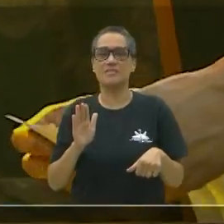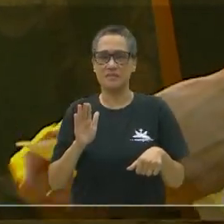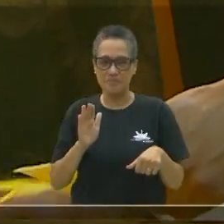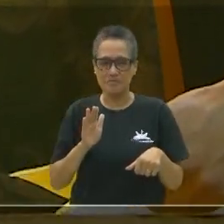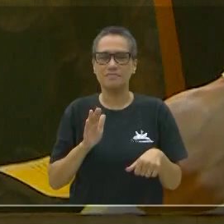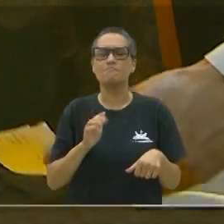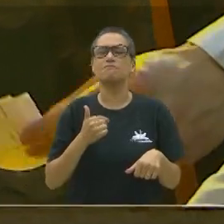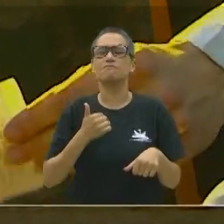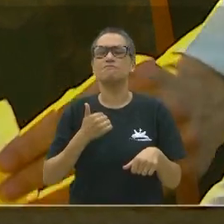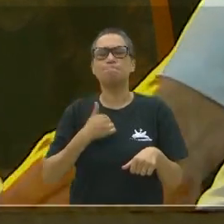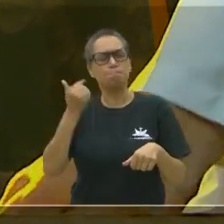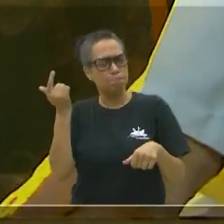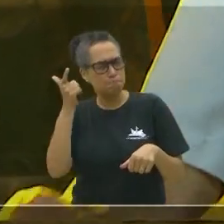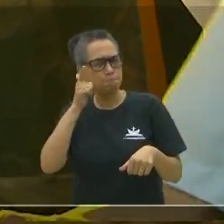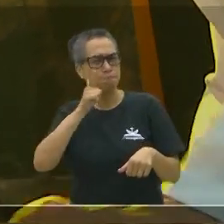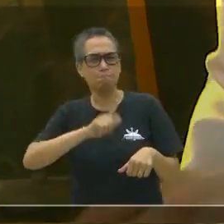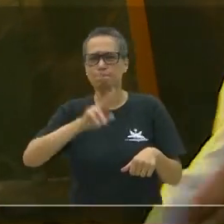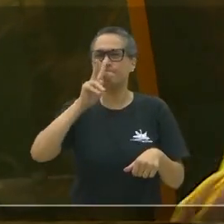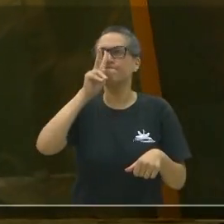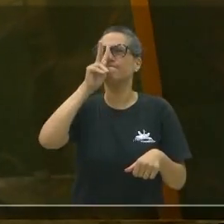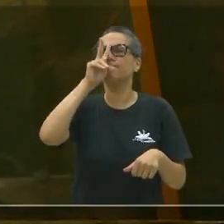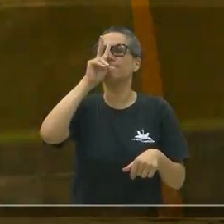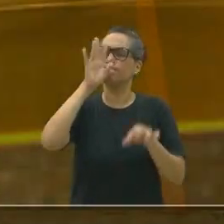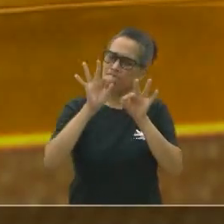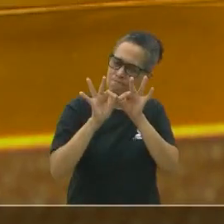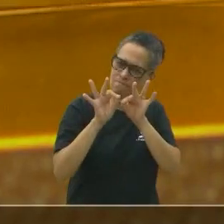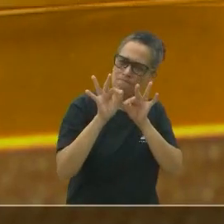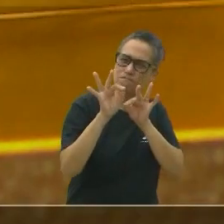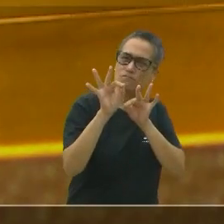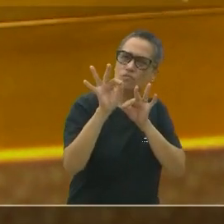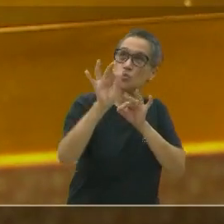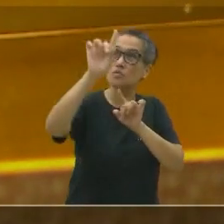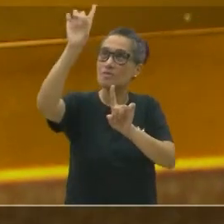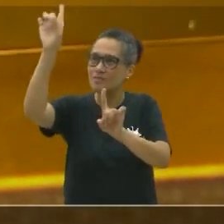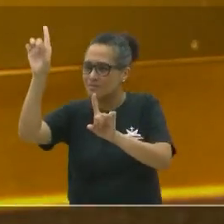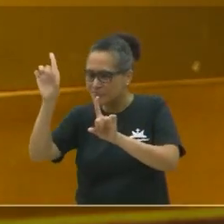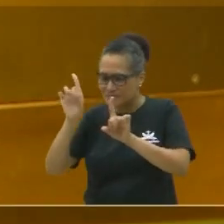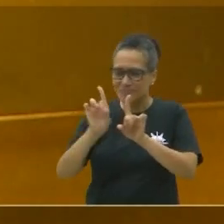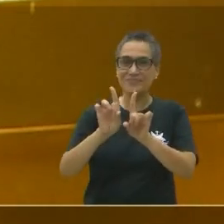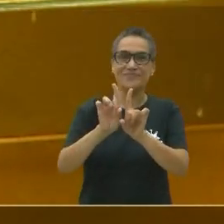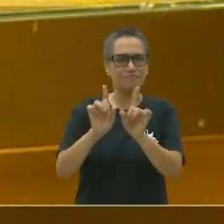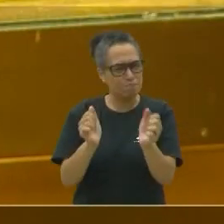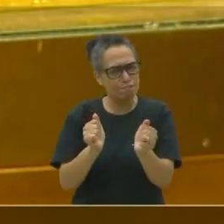Sou mais forte, vou mais longe quando aqui